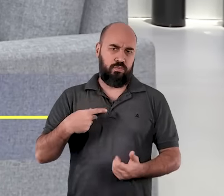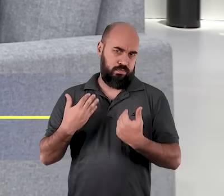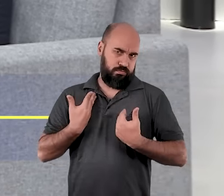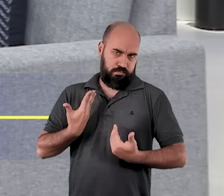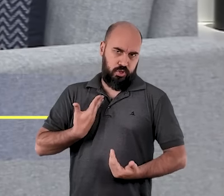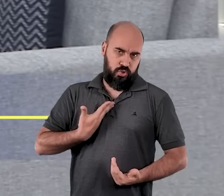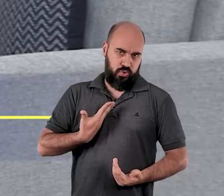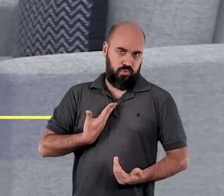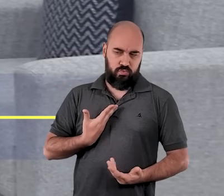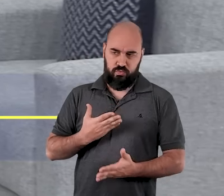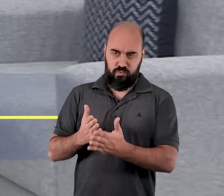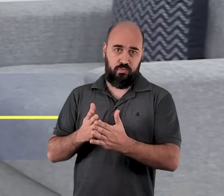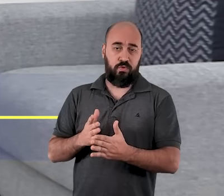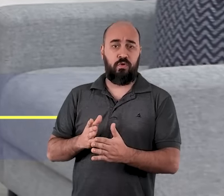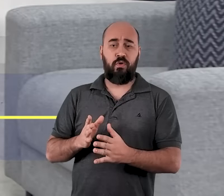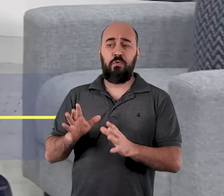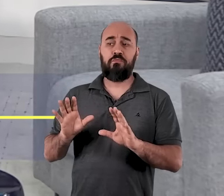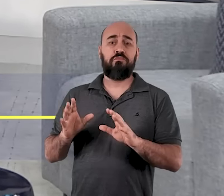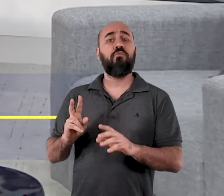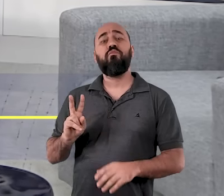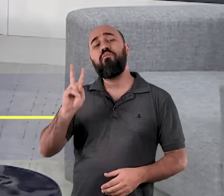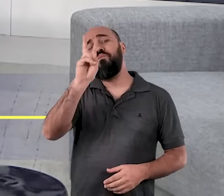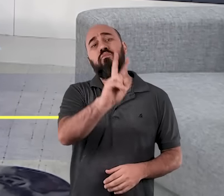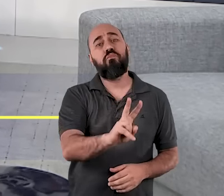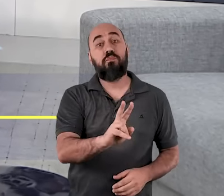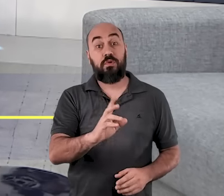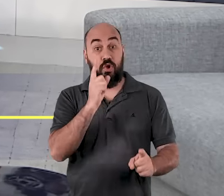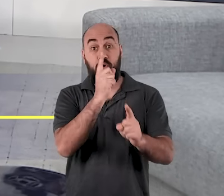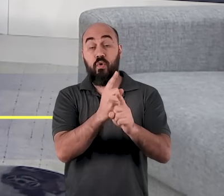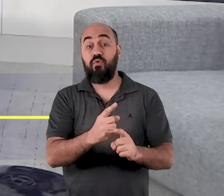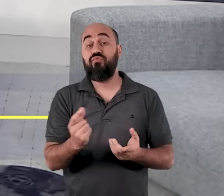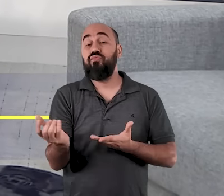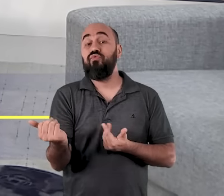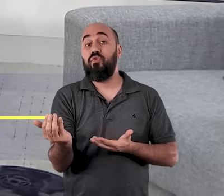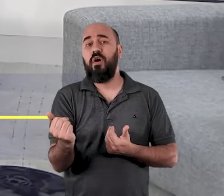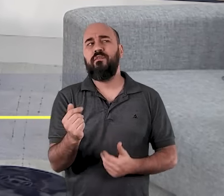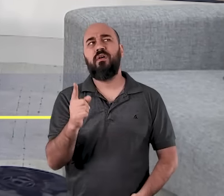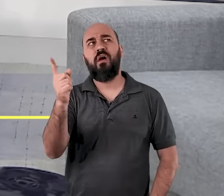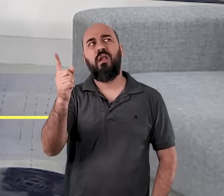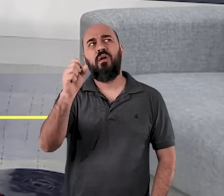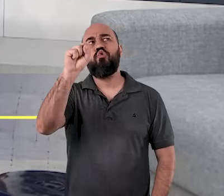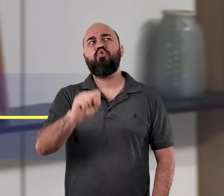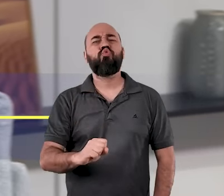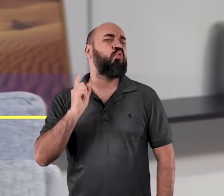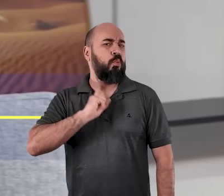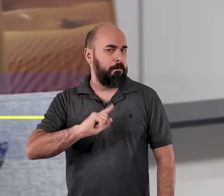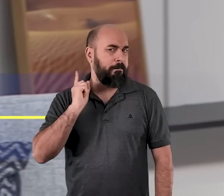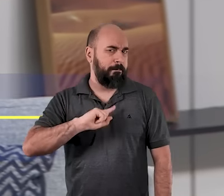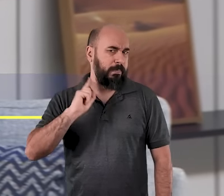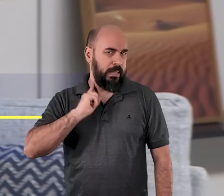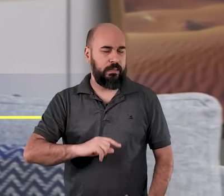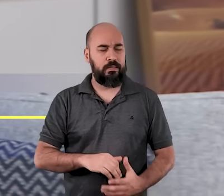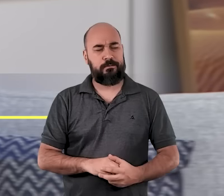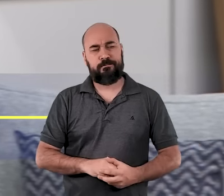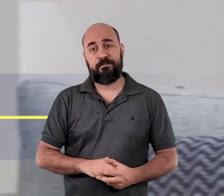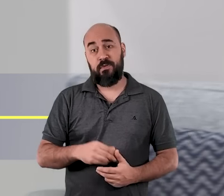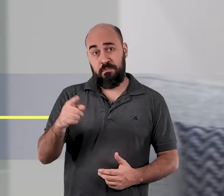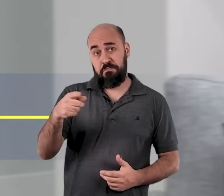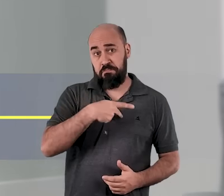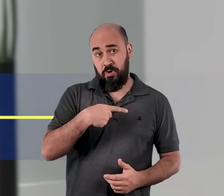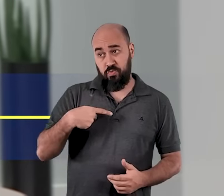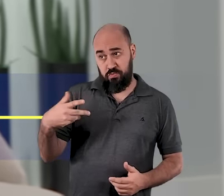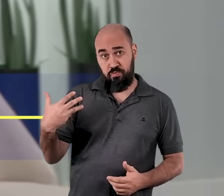a um encontro de jovens no sul de Minas Gerais. O pastor Marcelo foi chamado